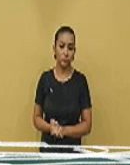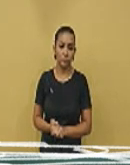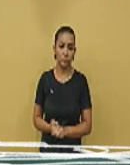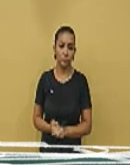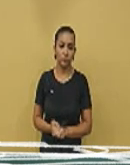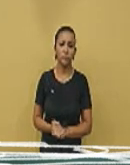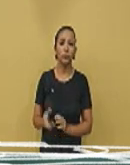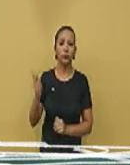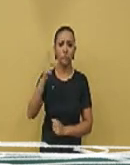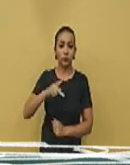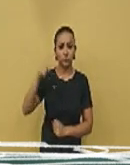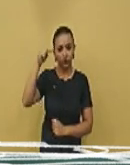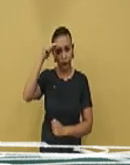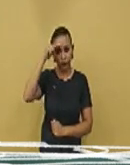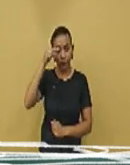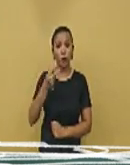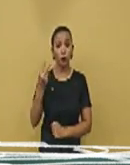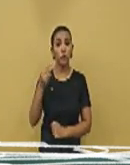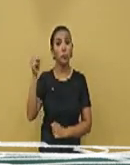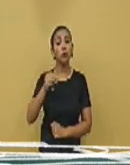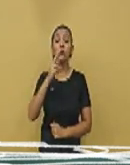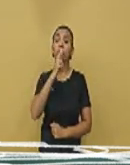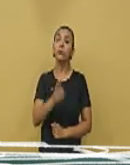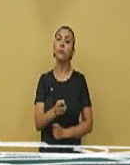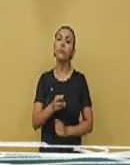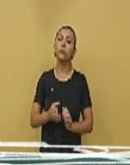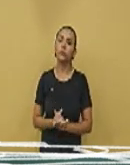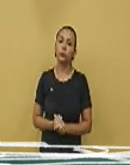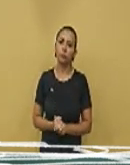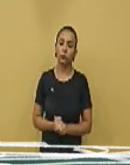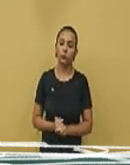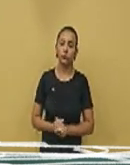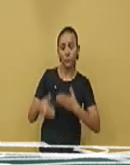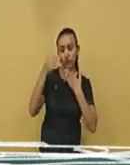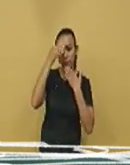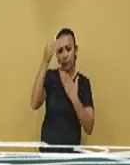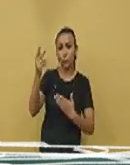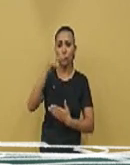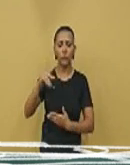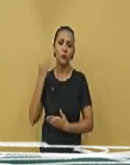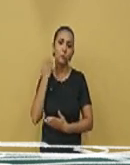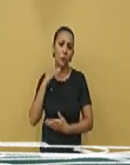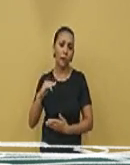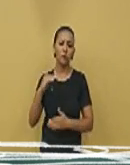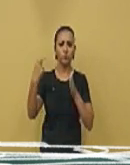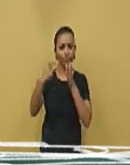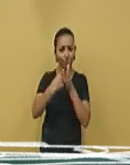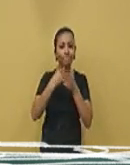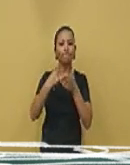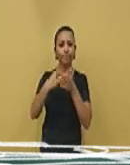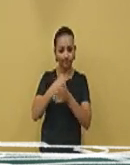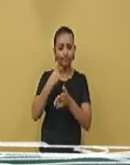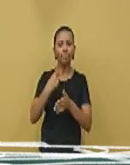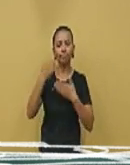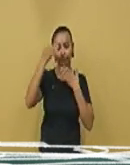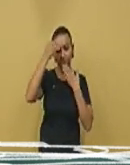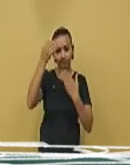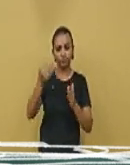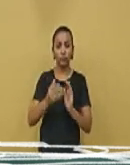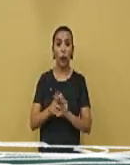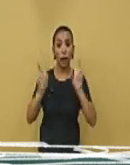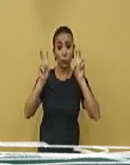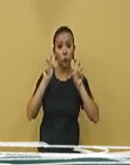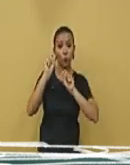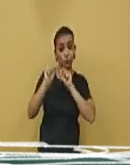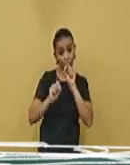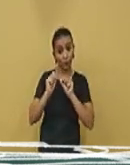Professor Joel, o senhor tem 2 minutos para a resposta. Obrigado, professora Beth, pelo questionamento. Sobre isso,